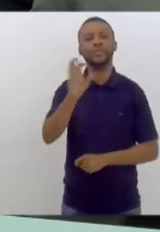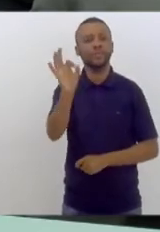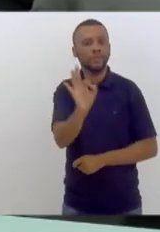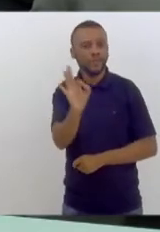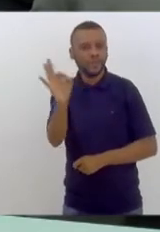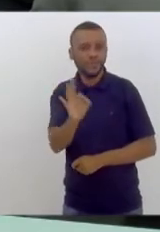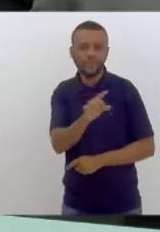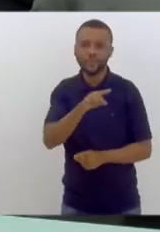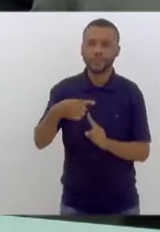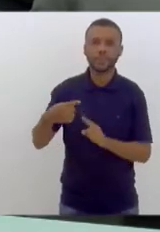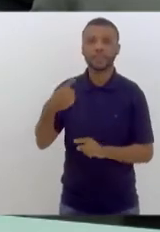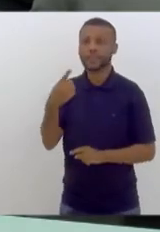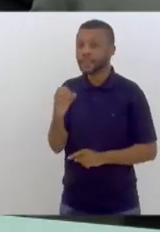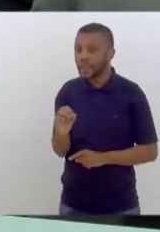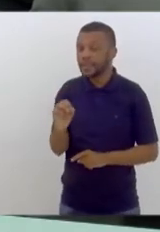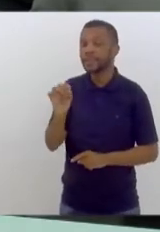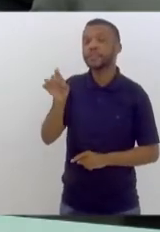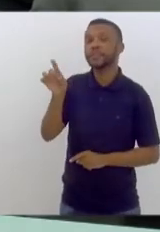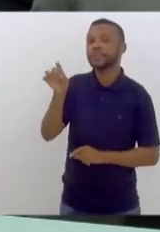né? Então,